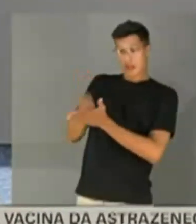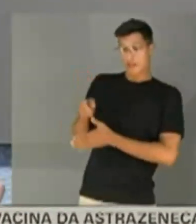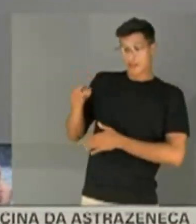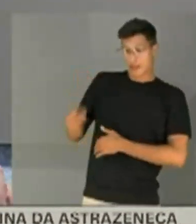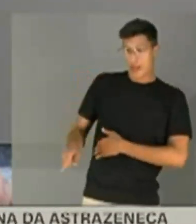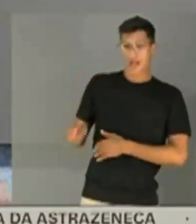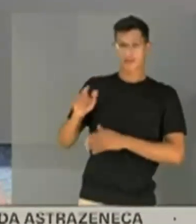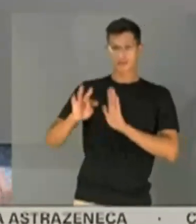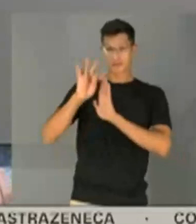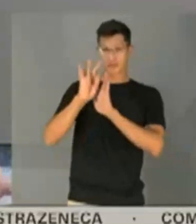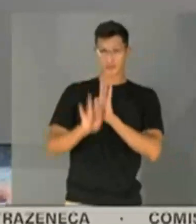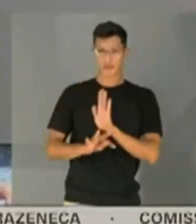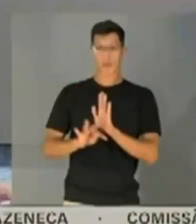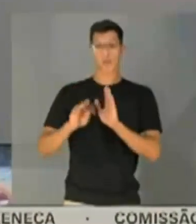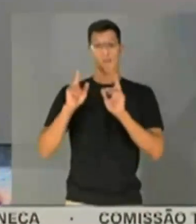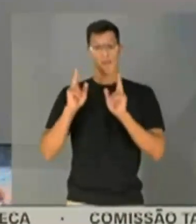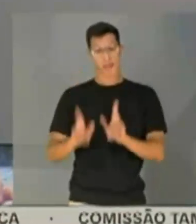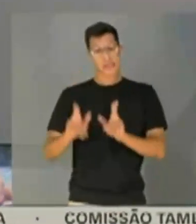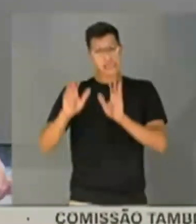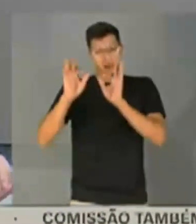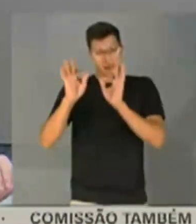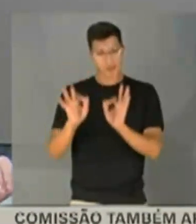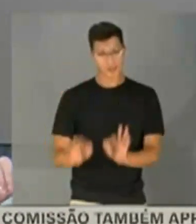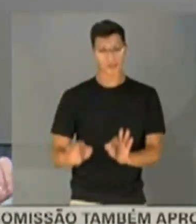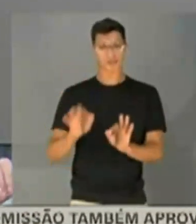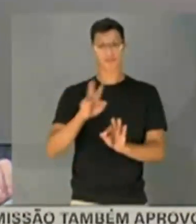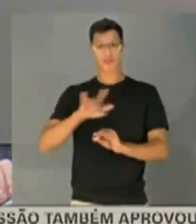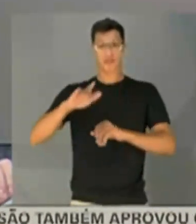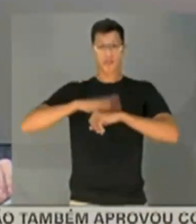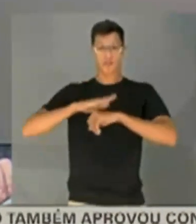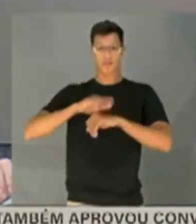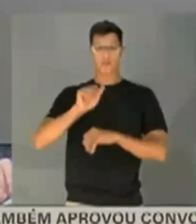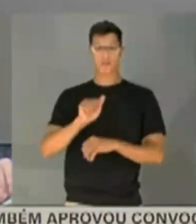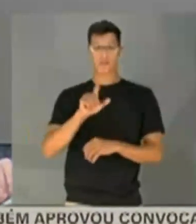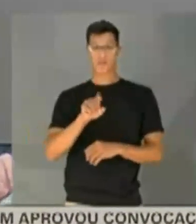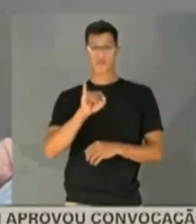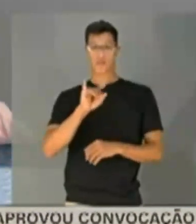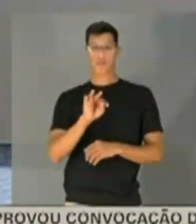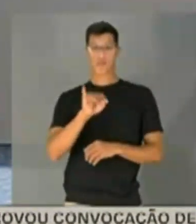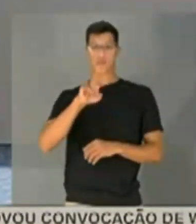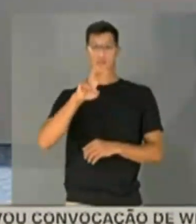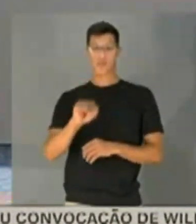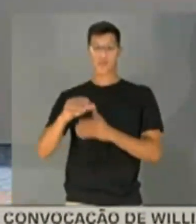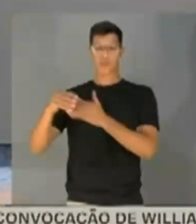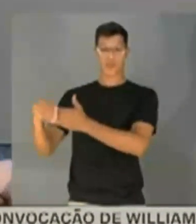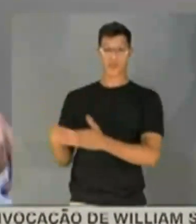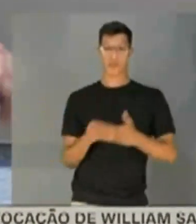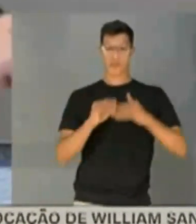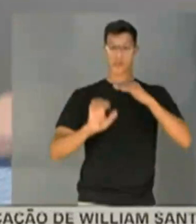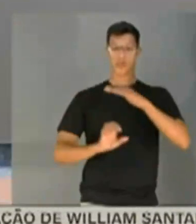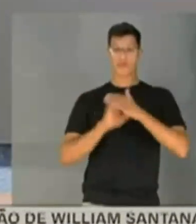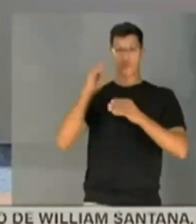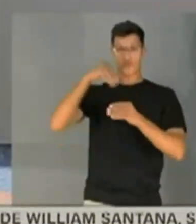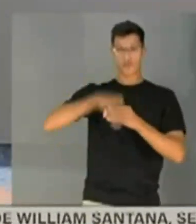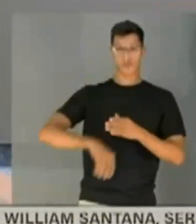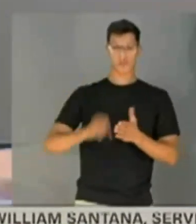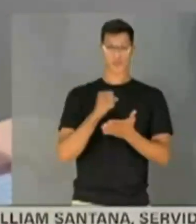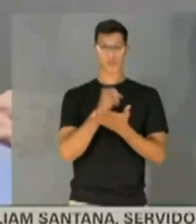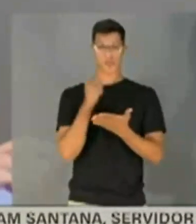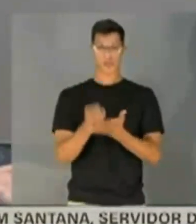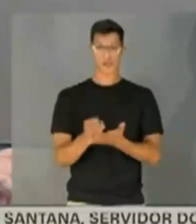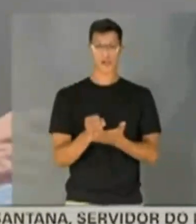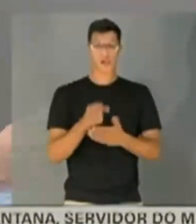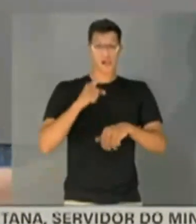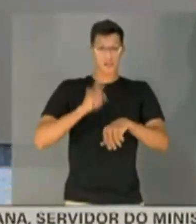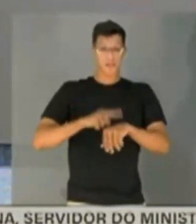a termo, muito com certeza, seria feito um aditivo contratual para trazer essa empresa para dentro do contrato,